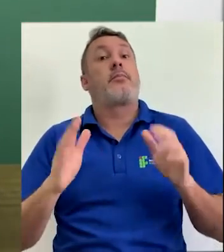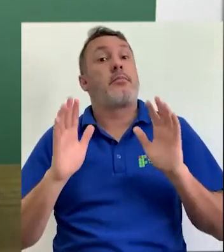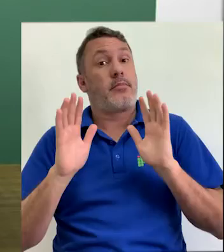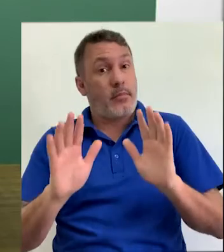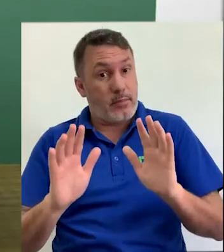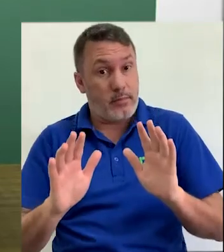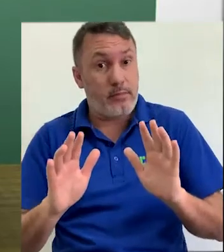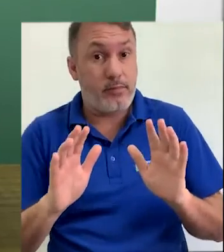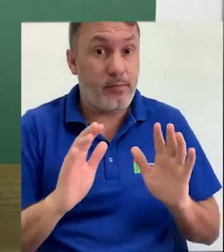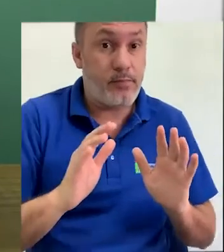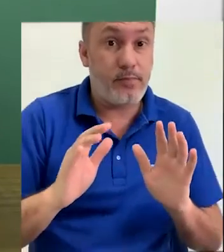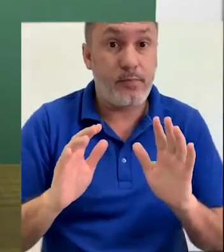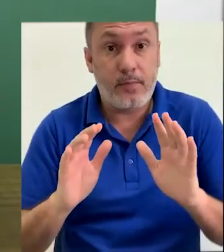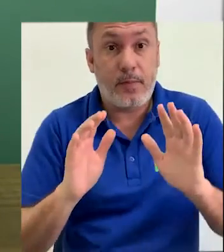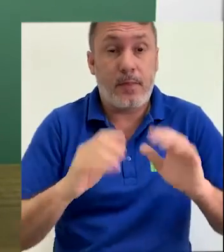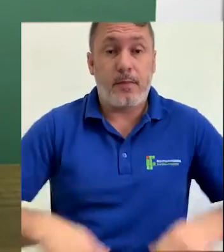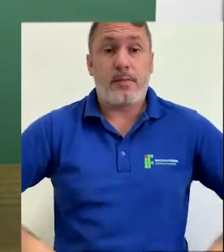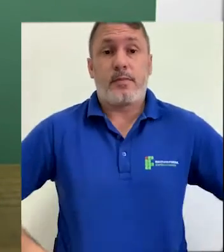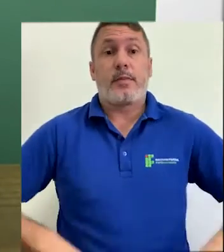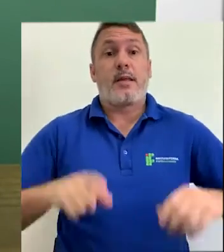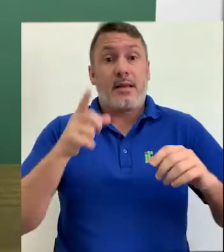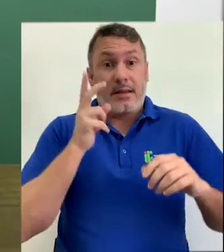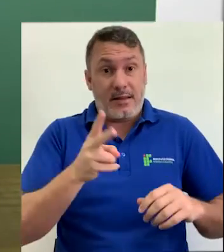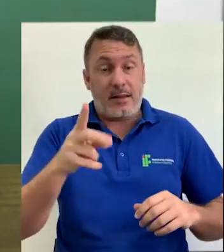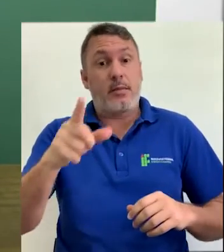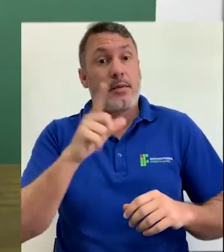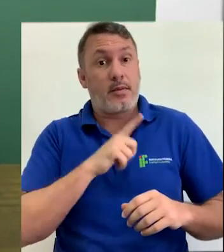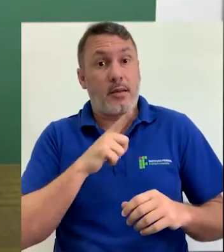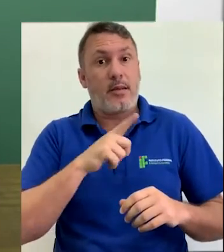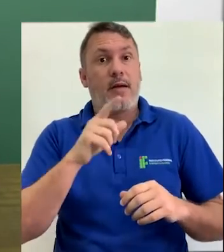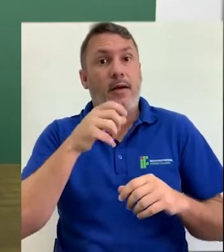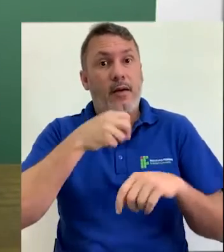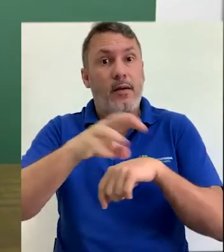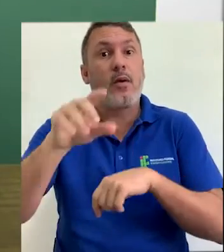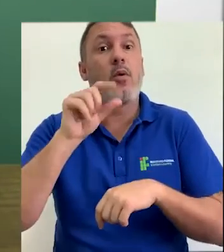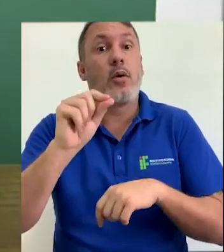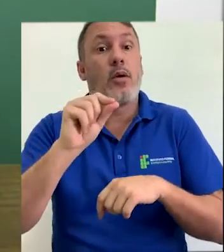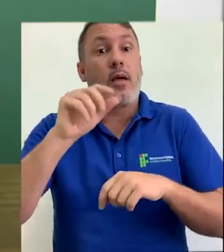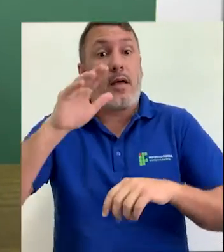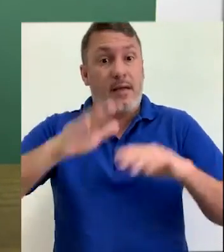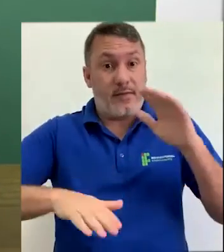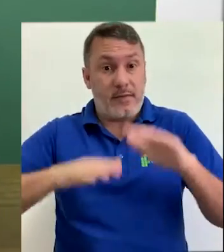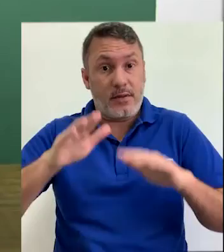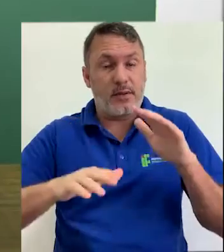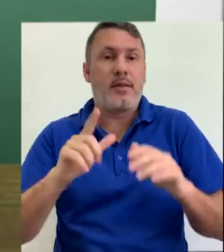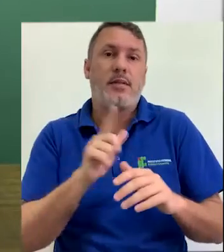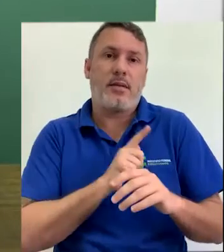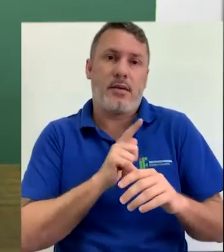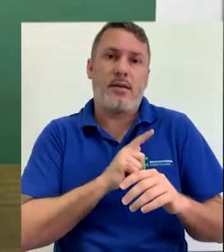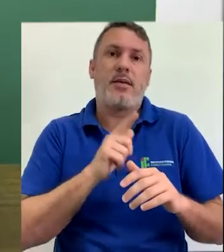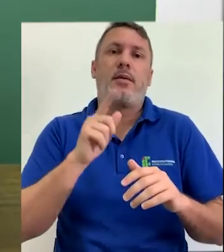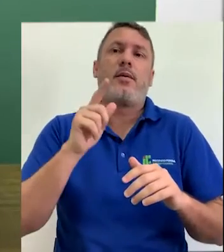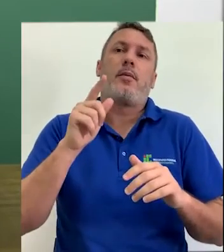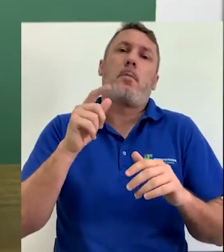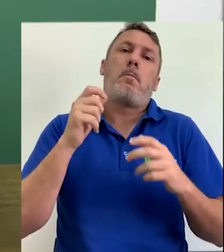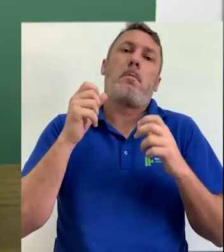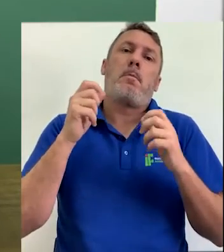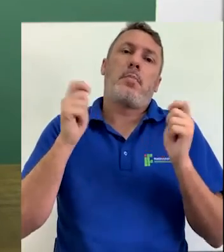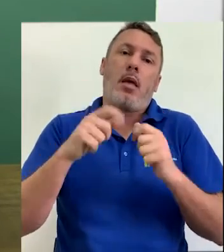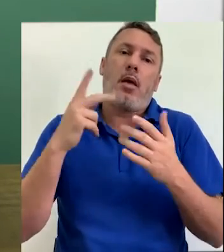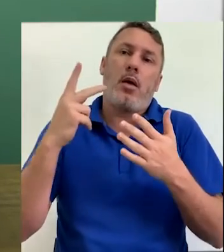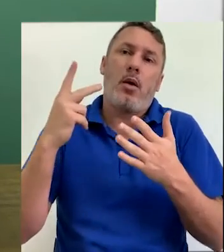Todavia, sempre devemos enfatizar: muitas vezes o entendimento de alguma